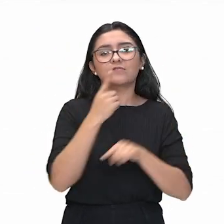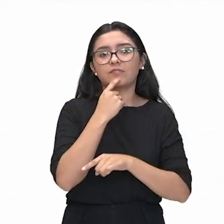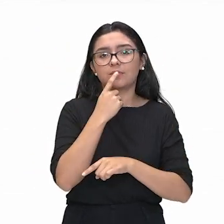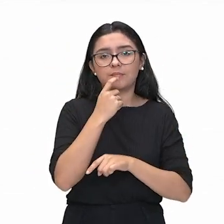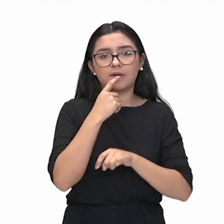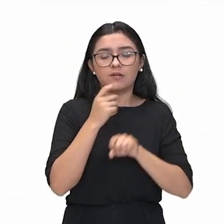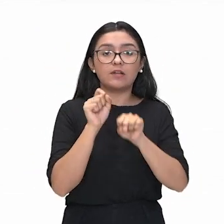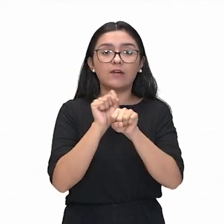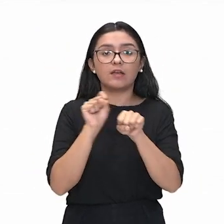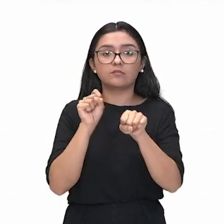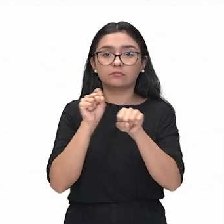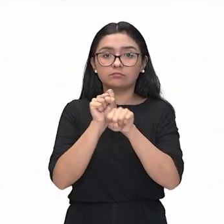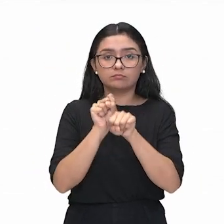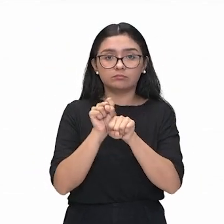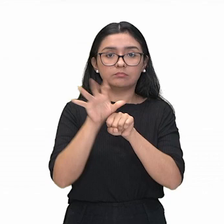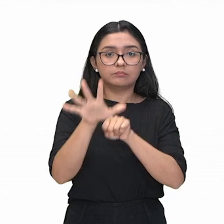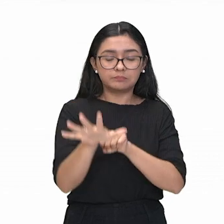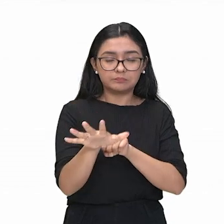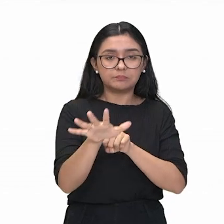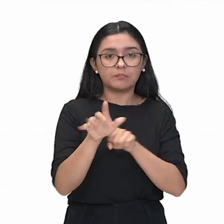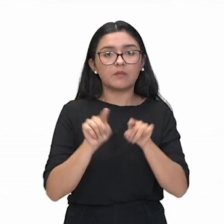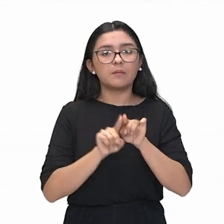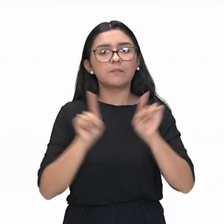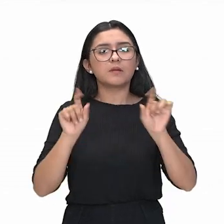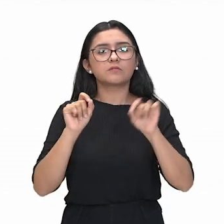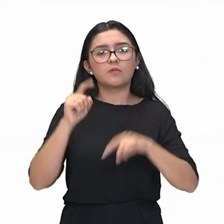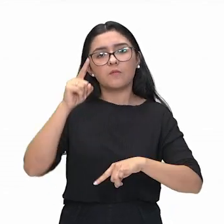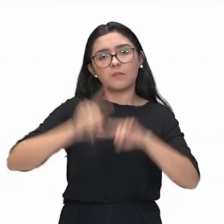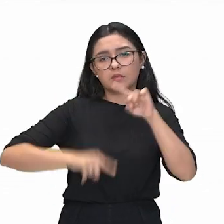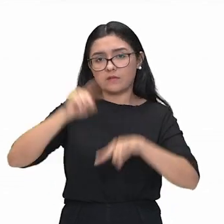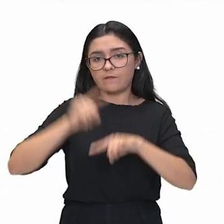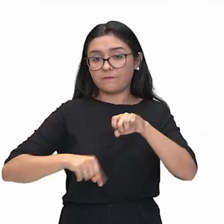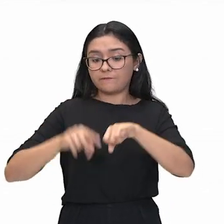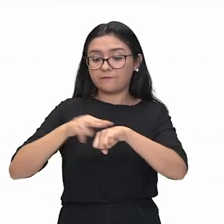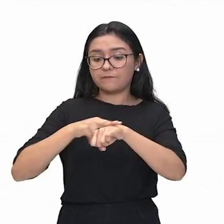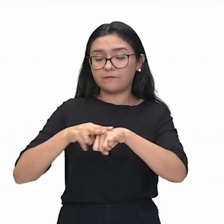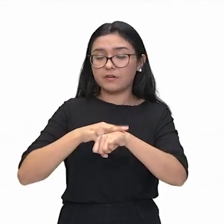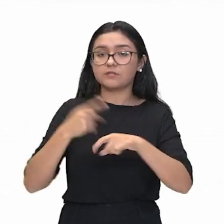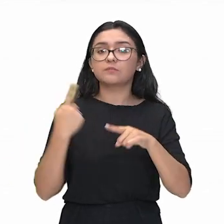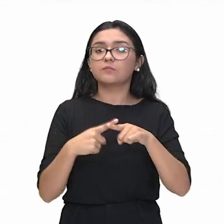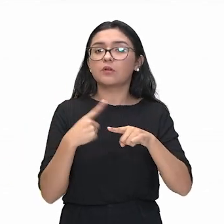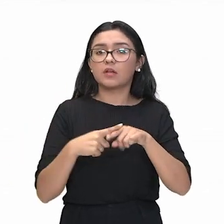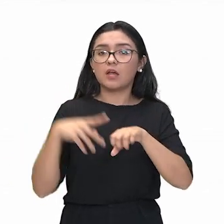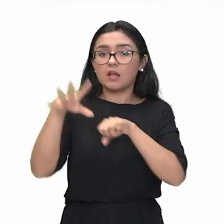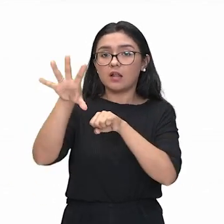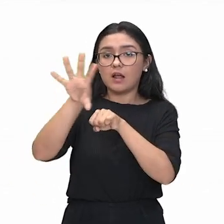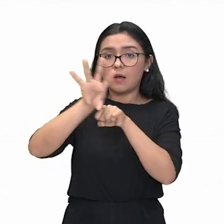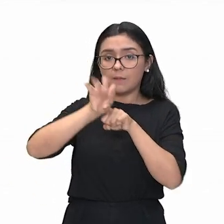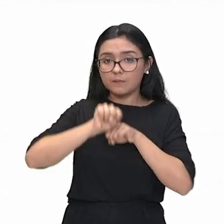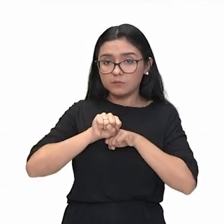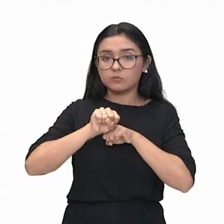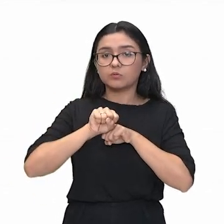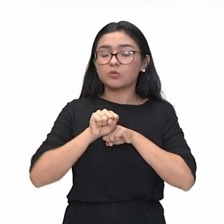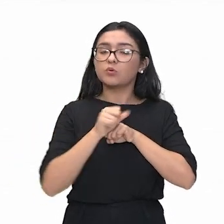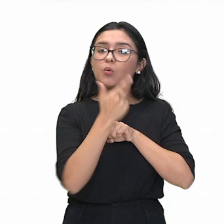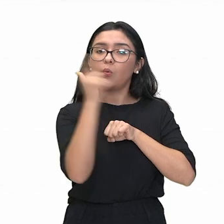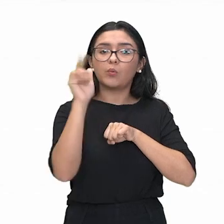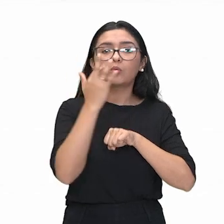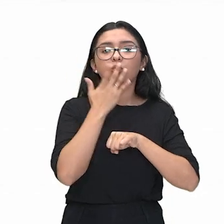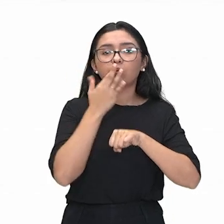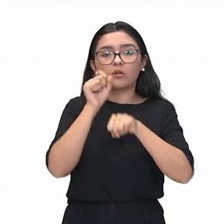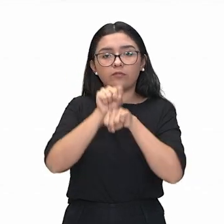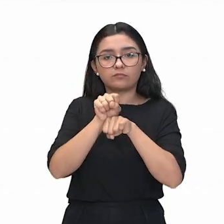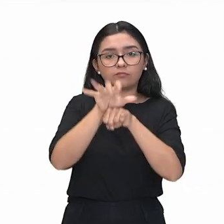vai refletir. Um objeto, ele só é verde porque ele absorve todas as outras cores e